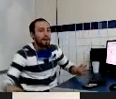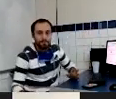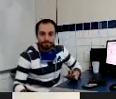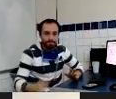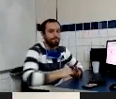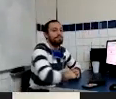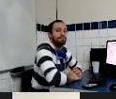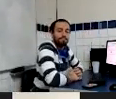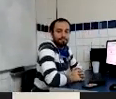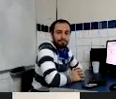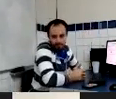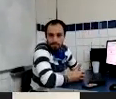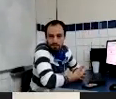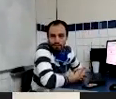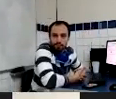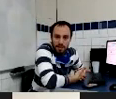elas querem.